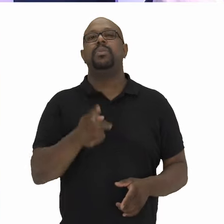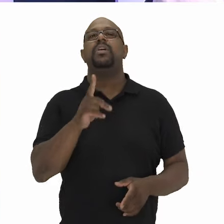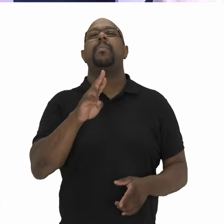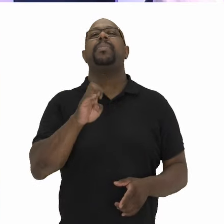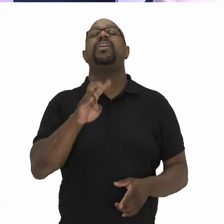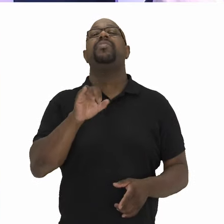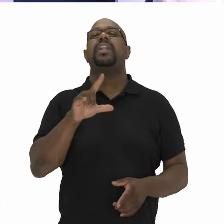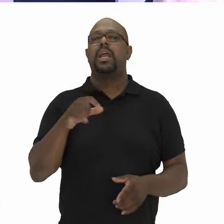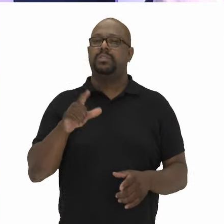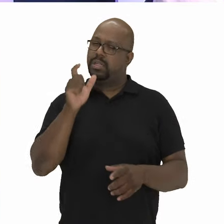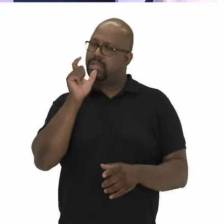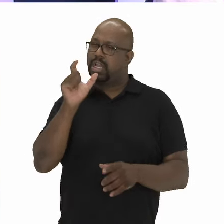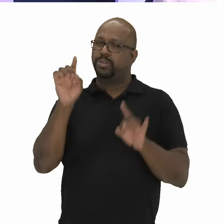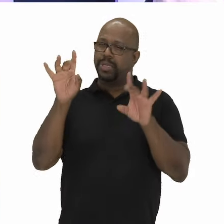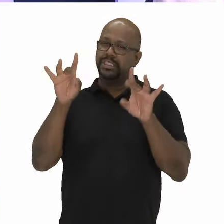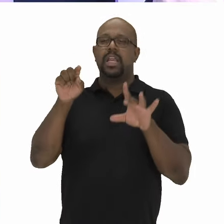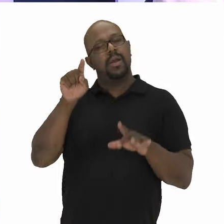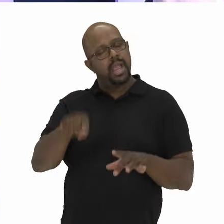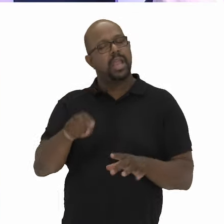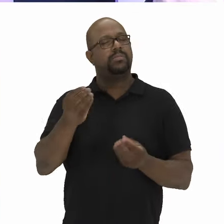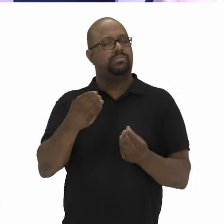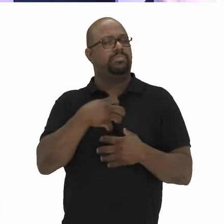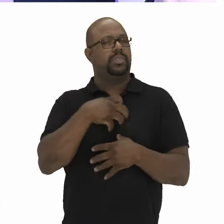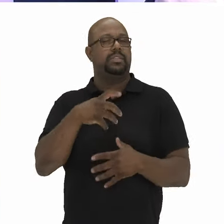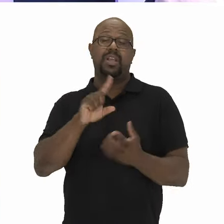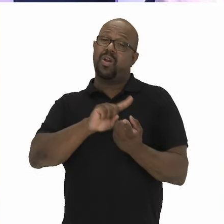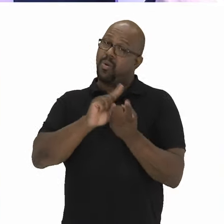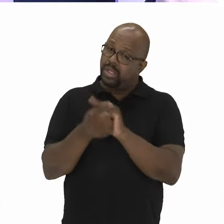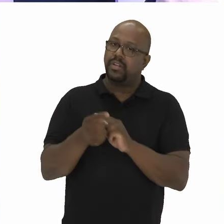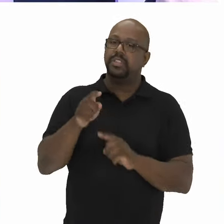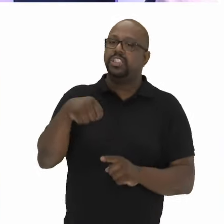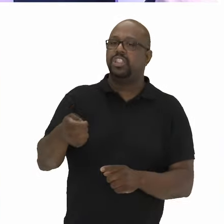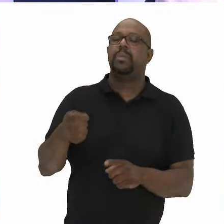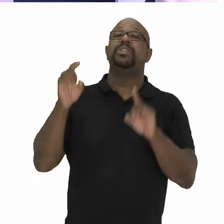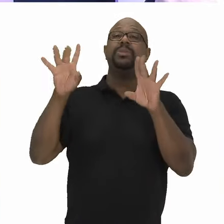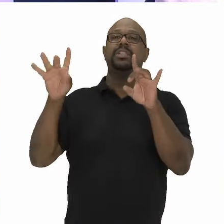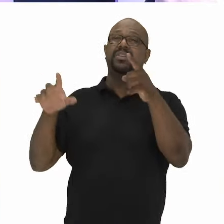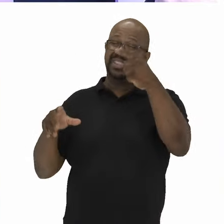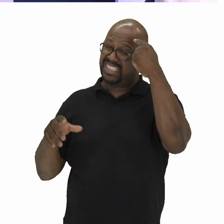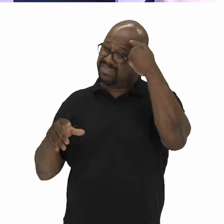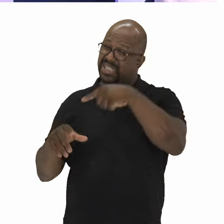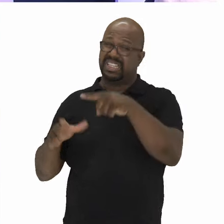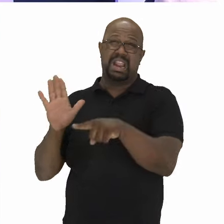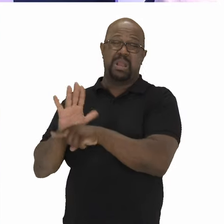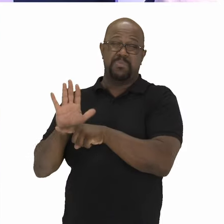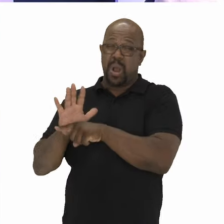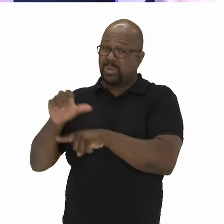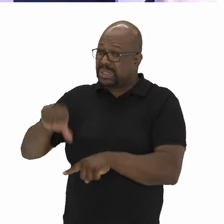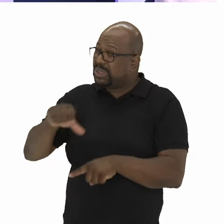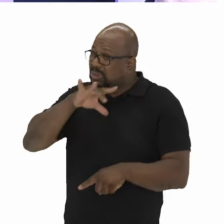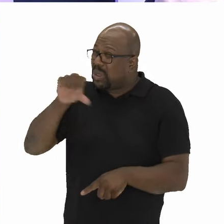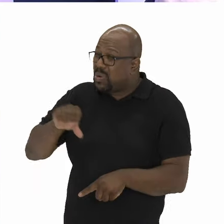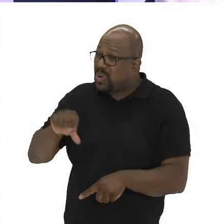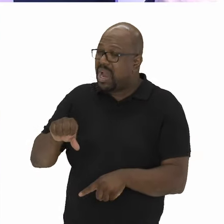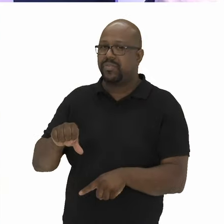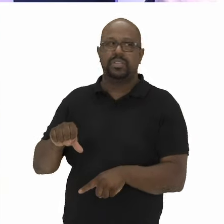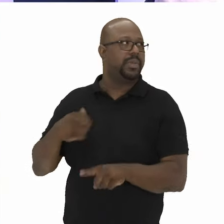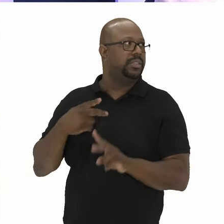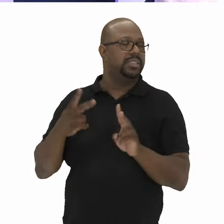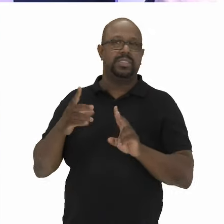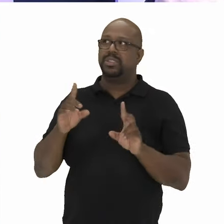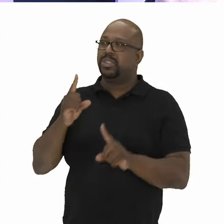privilégios a expressão especial Entra muito nesse lugar é o contrário você chama de especial quem você acha que tá mal tão mal para